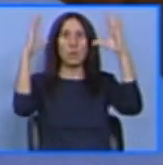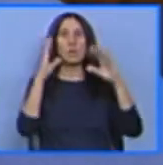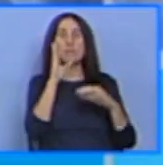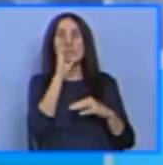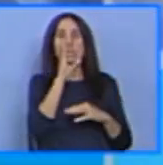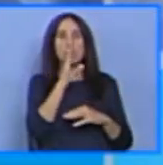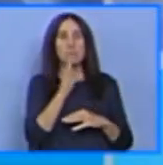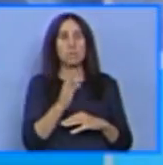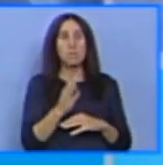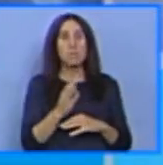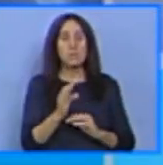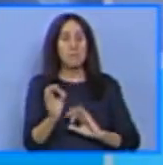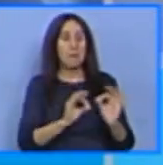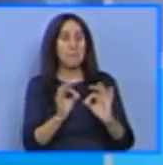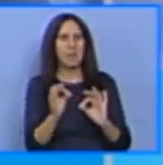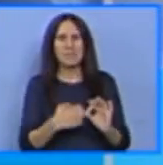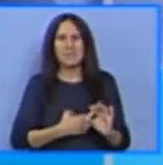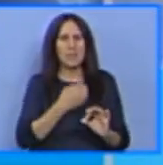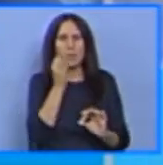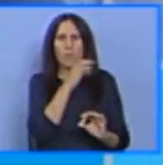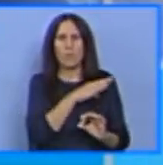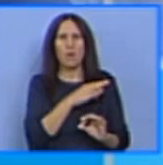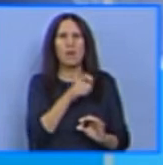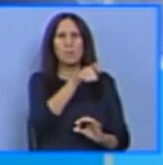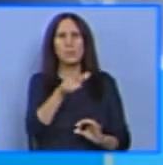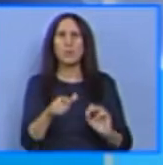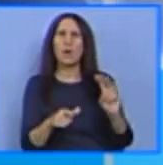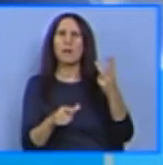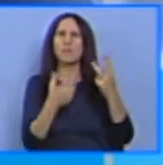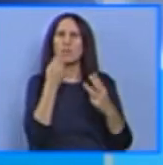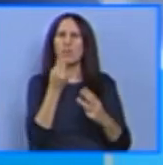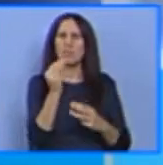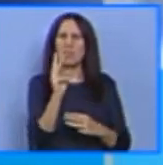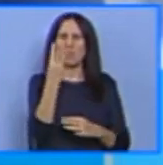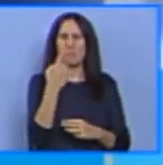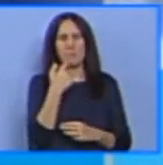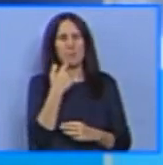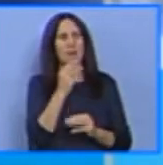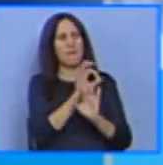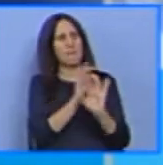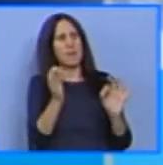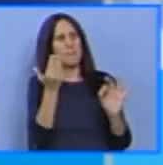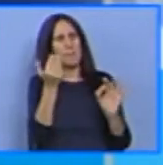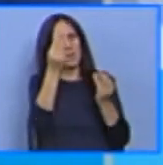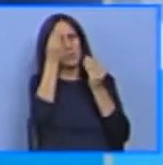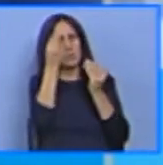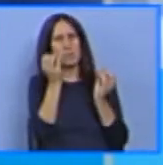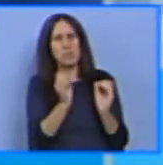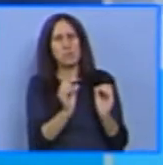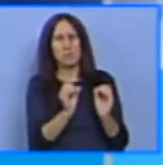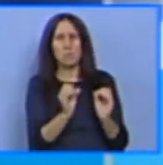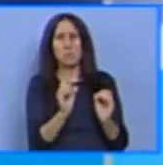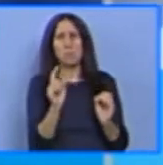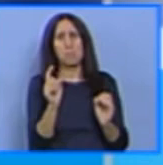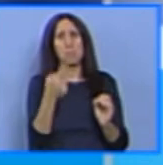coisa preparada, não fazia sentido ter três pessoas, três jovens ainda por cima, pouco educados, etc. Fazia muito mais sentido ter apenas